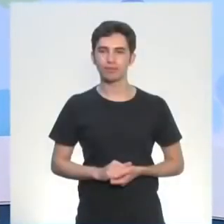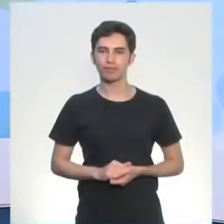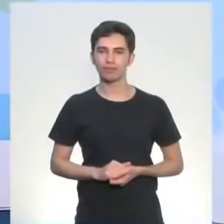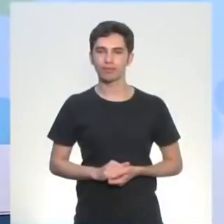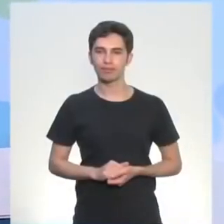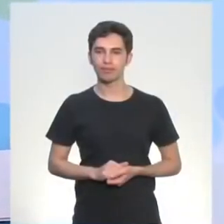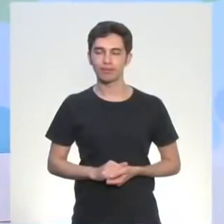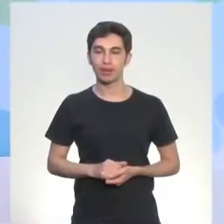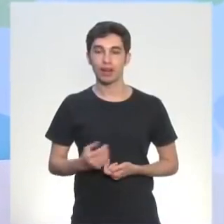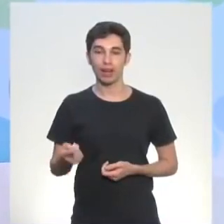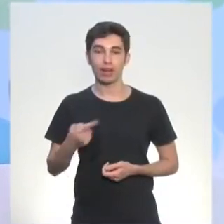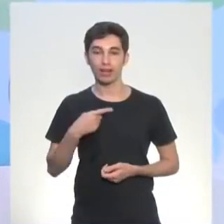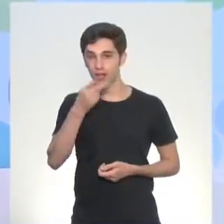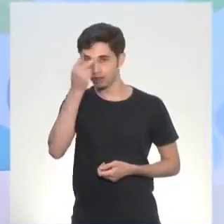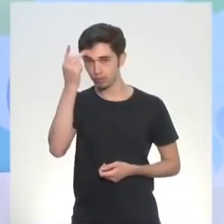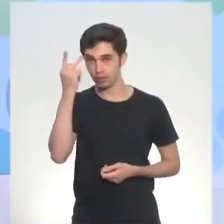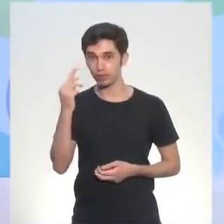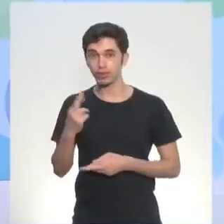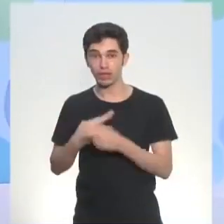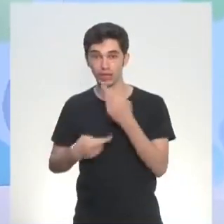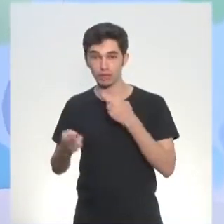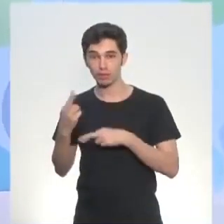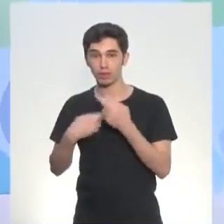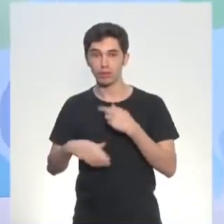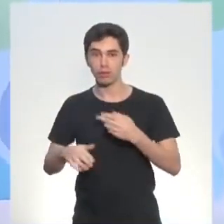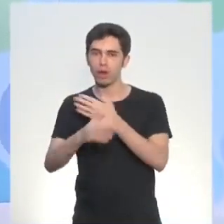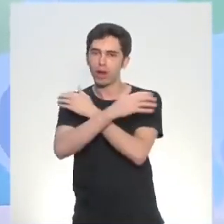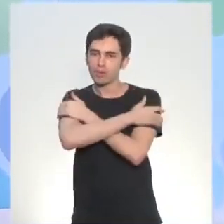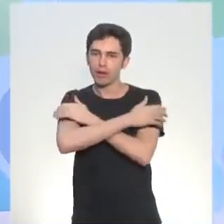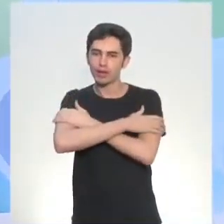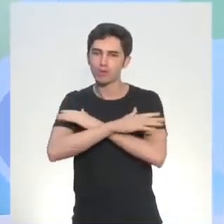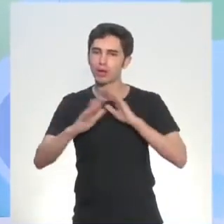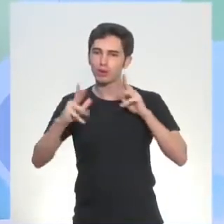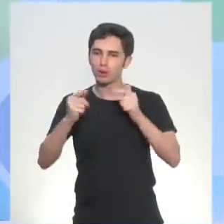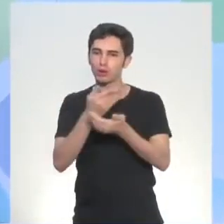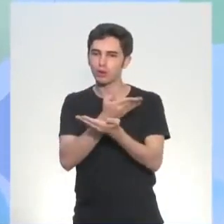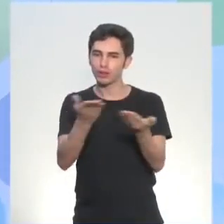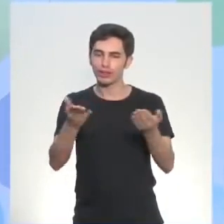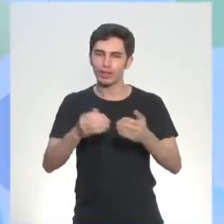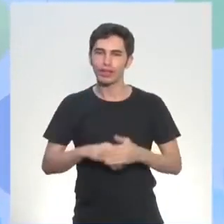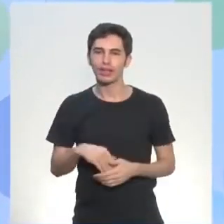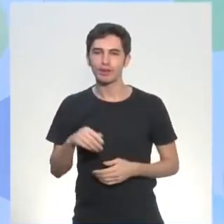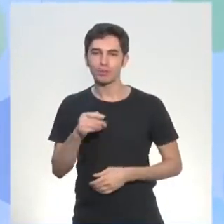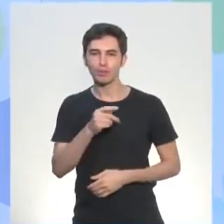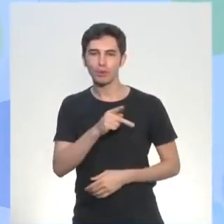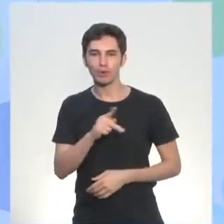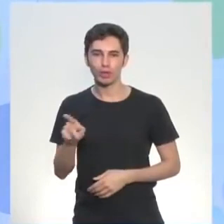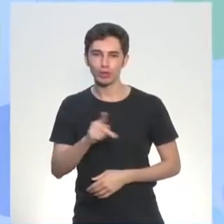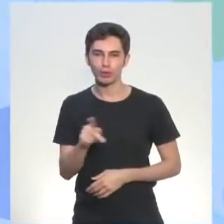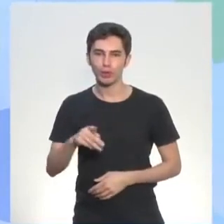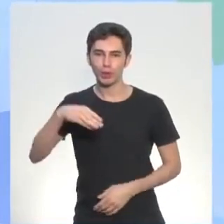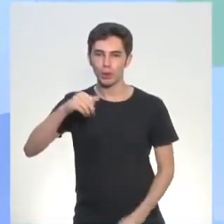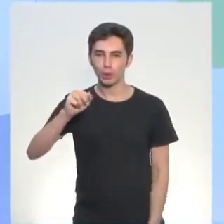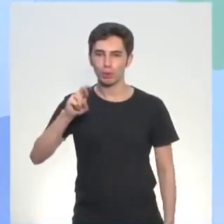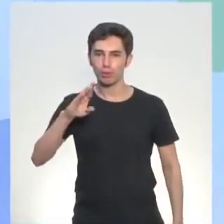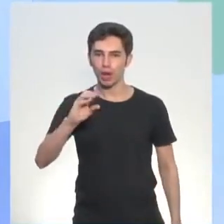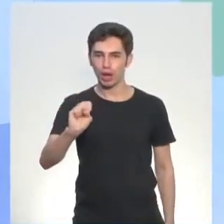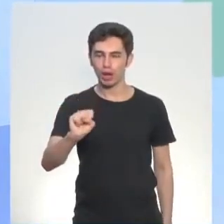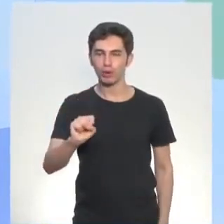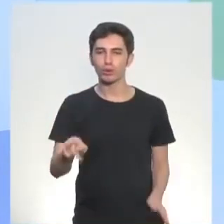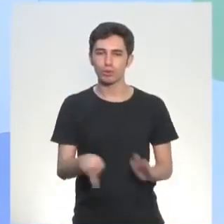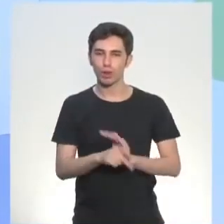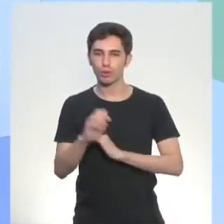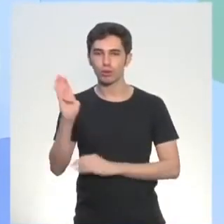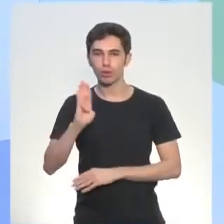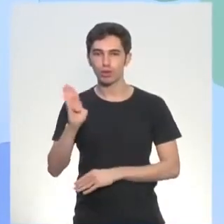Do pessoal aqui em peso. Um abraço para todos vocês, meus professores queridos aí. Tem o professor Marcão que mandou para a gente, professor de biologia, Marcão aí.